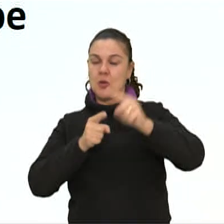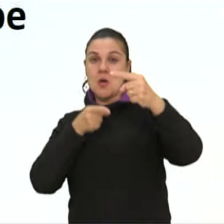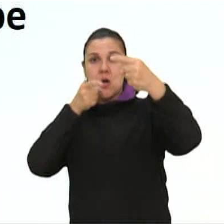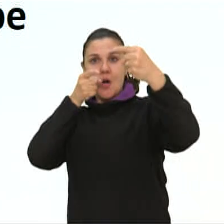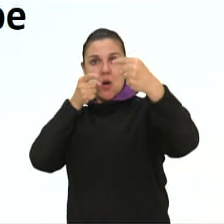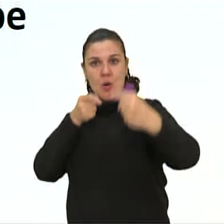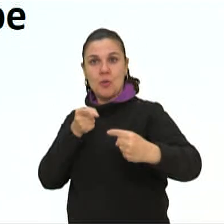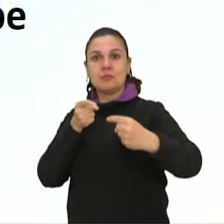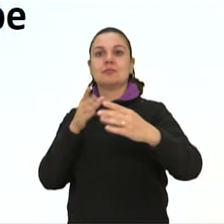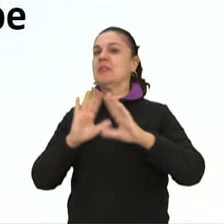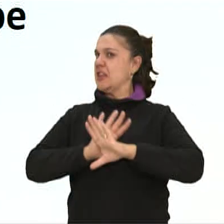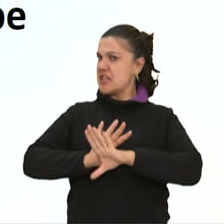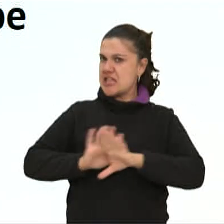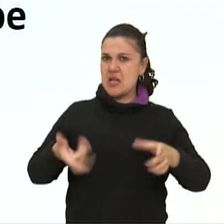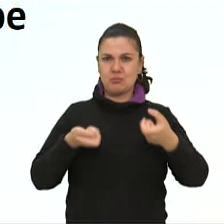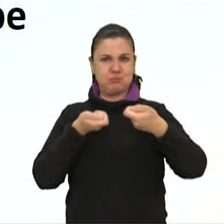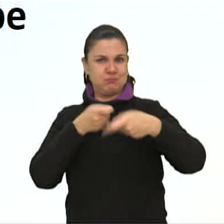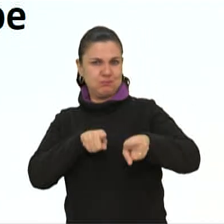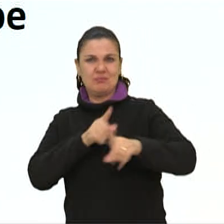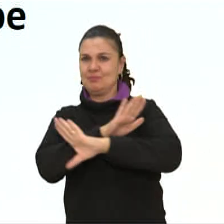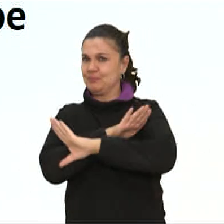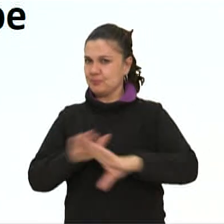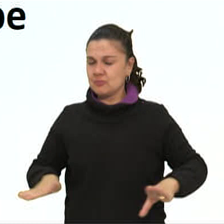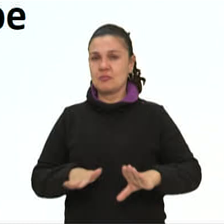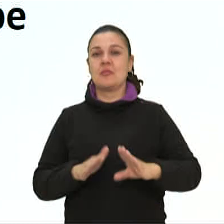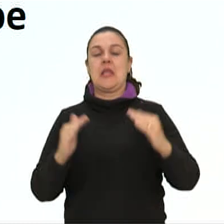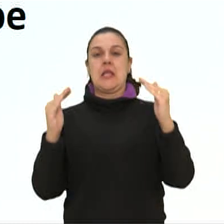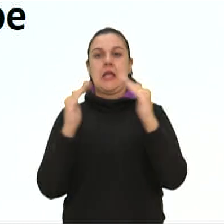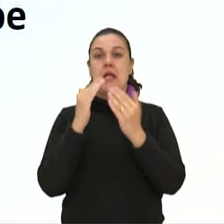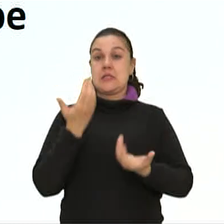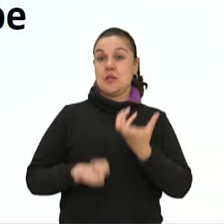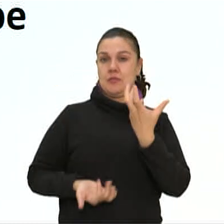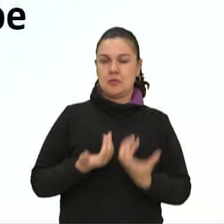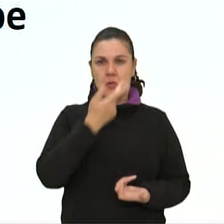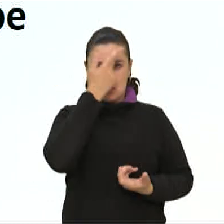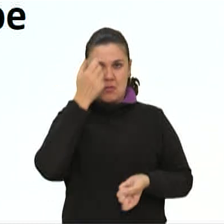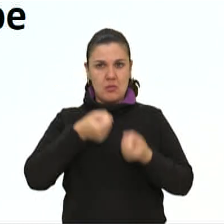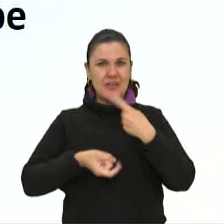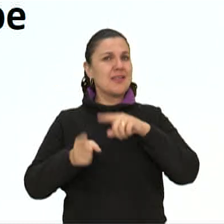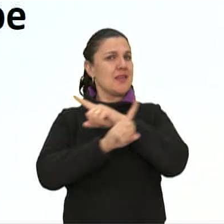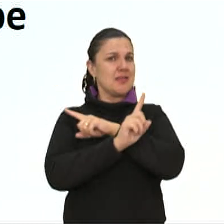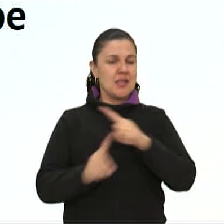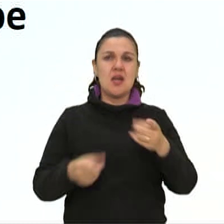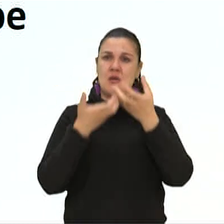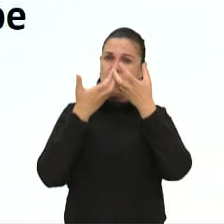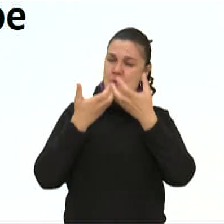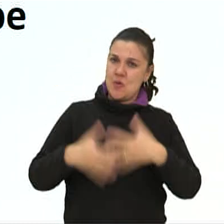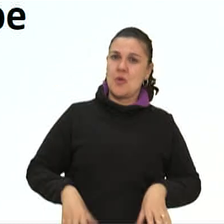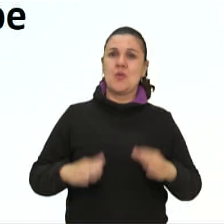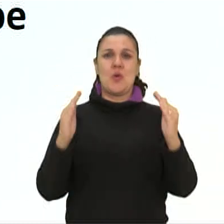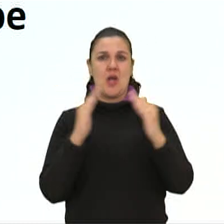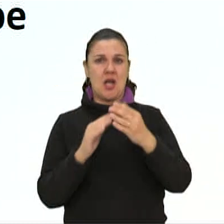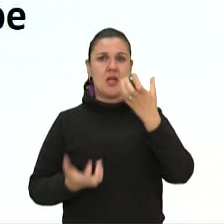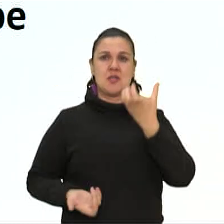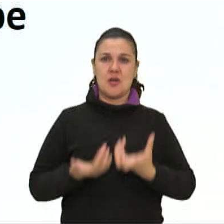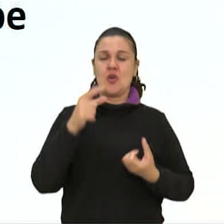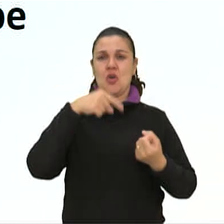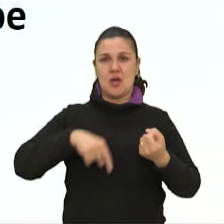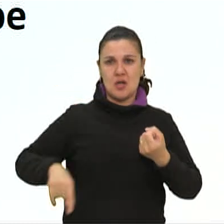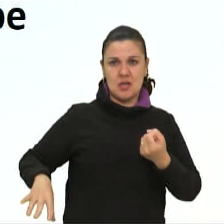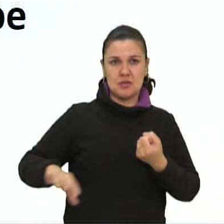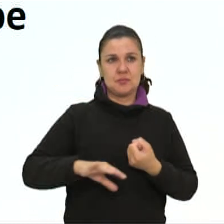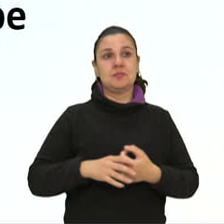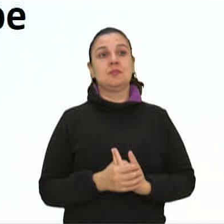contra a criação das casas de fundição. Os revoltosos diziam: não queremos casa de